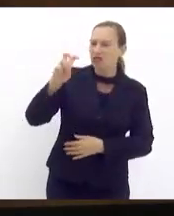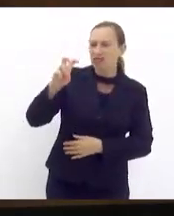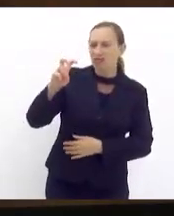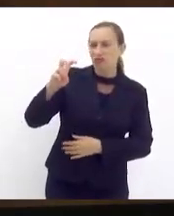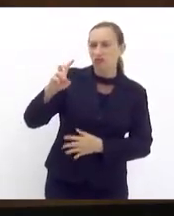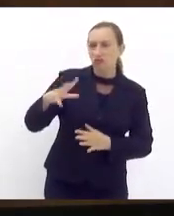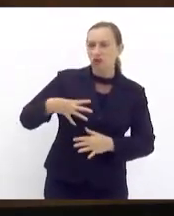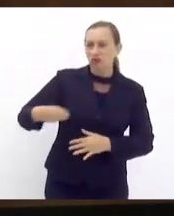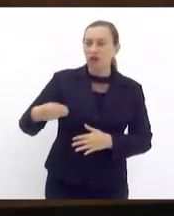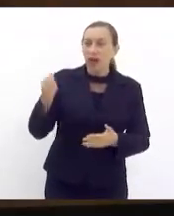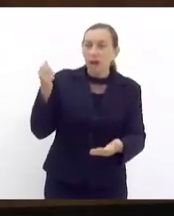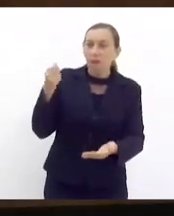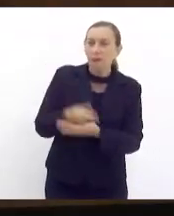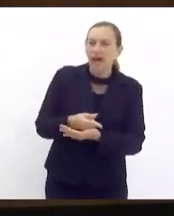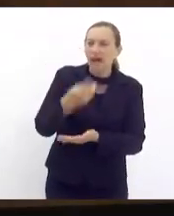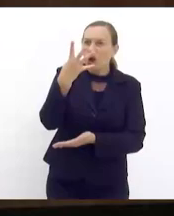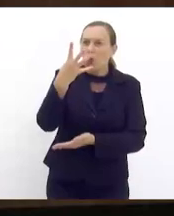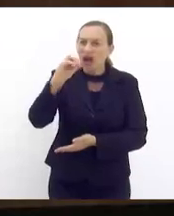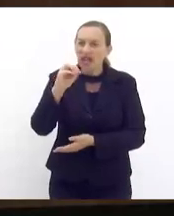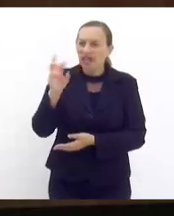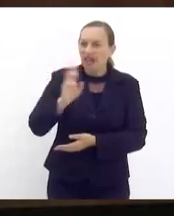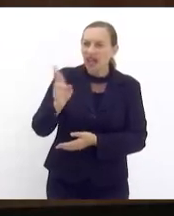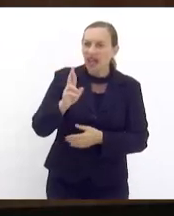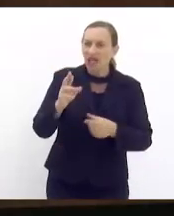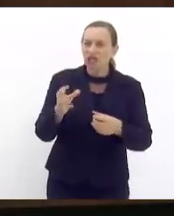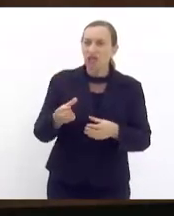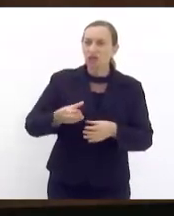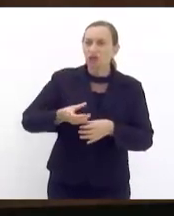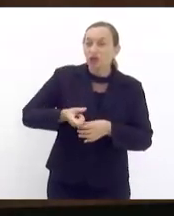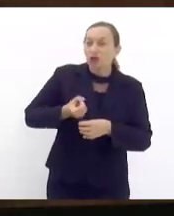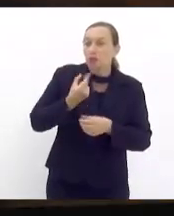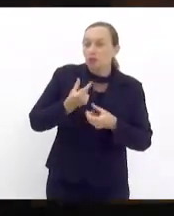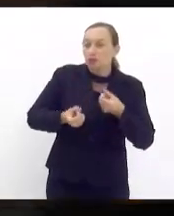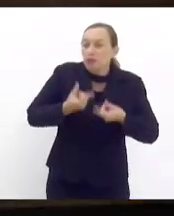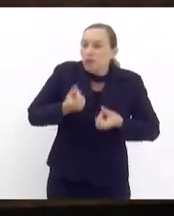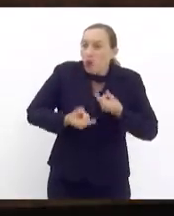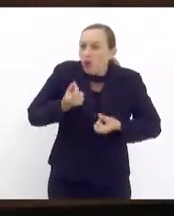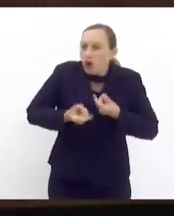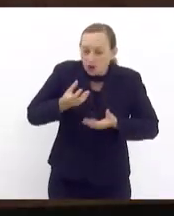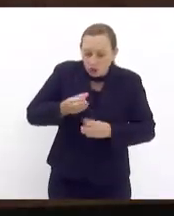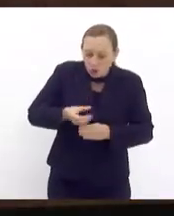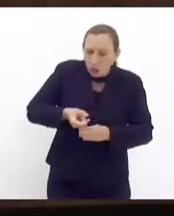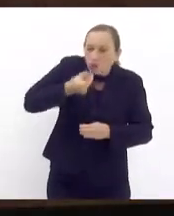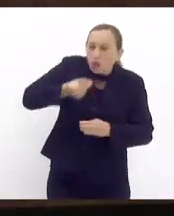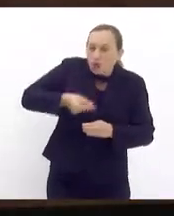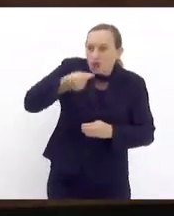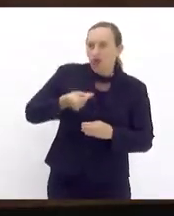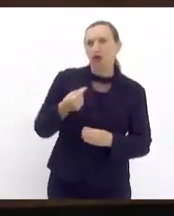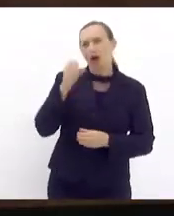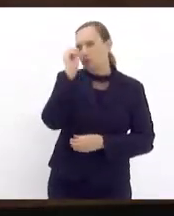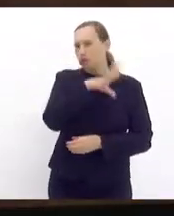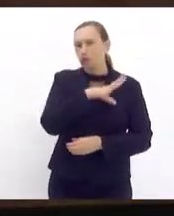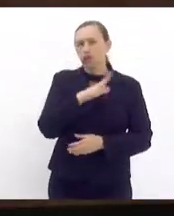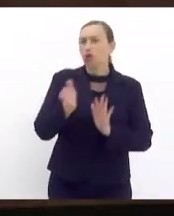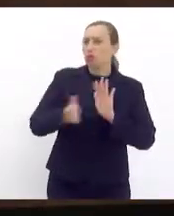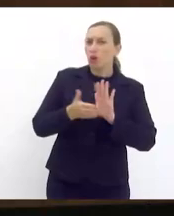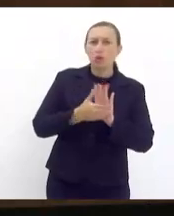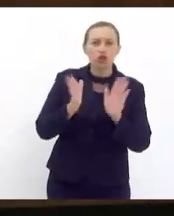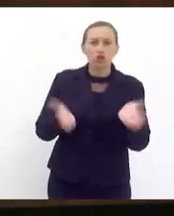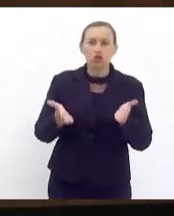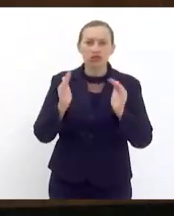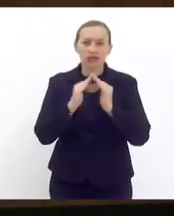tem que pagar r$ 40 num saco de pipoca sou absurdo isso é um absurdo propõe que essa casa